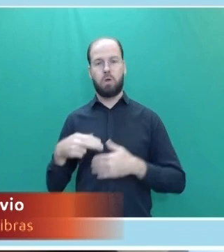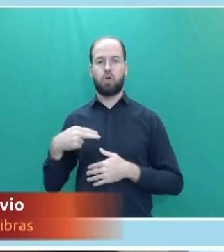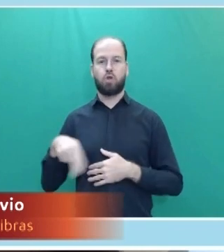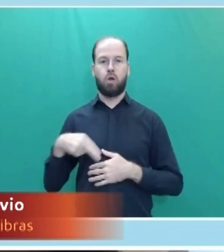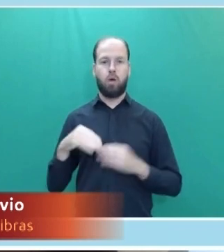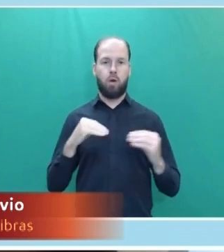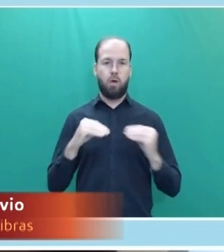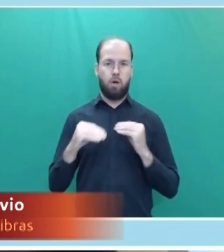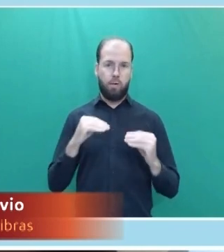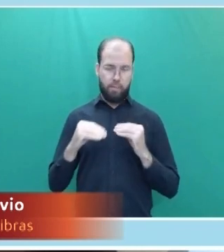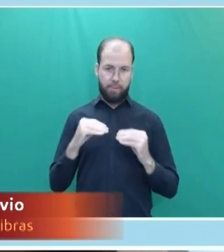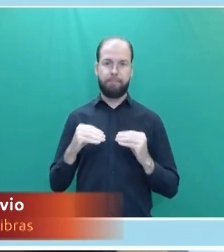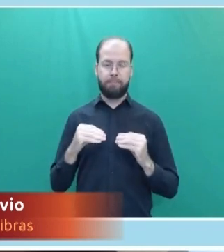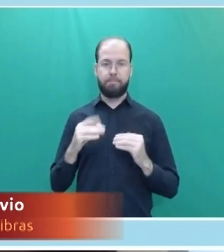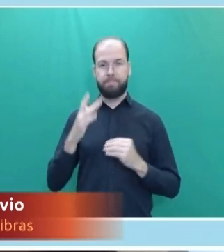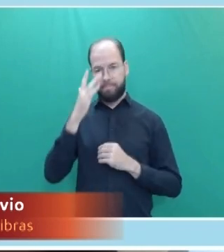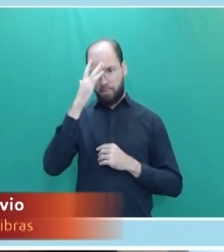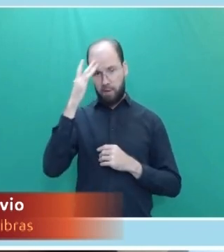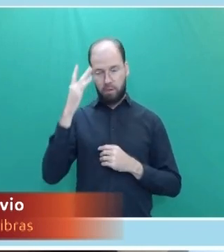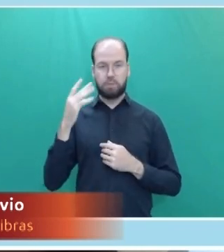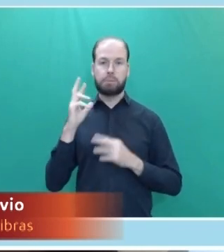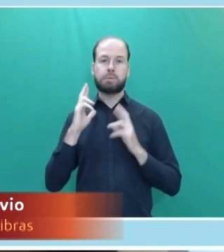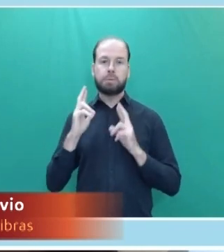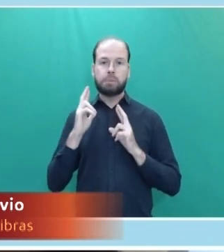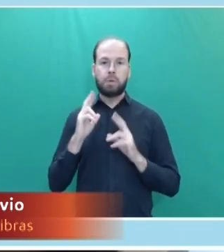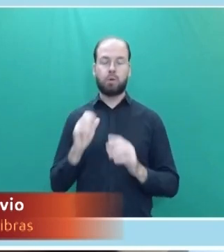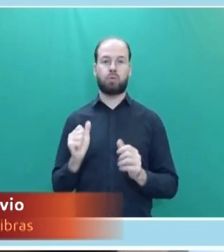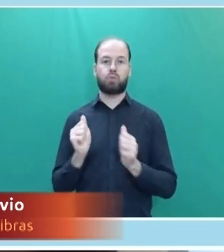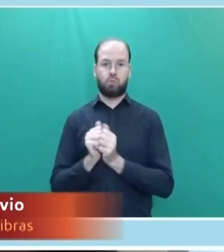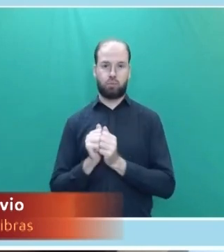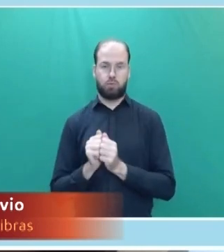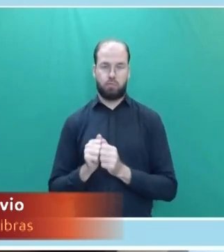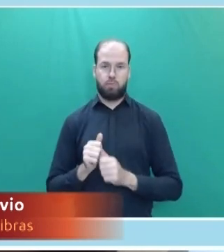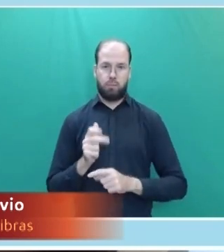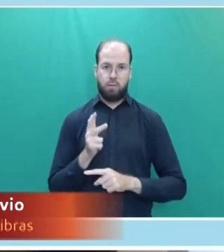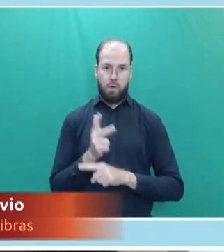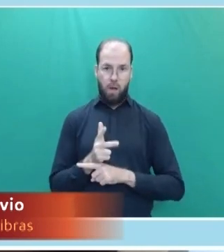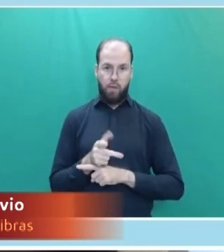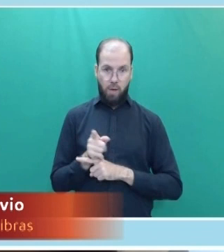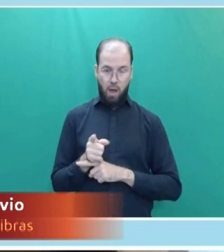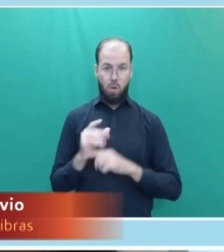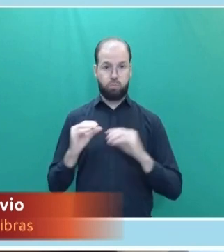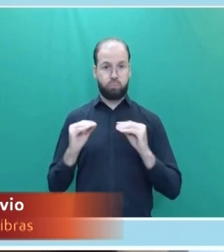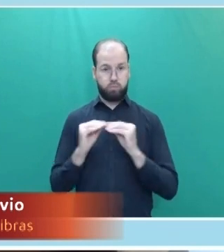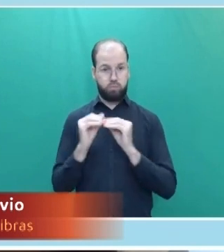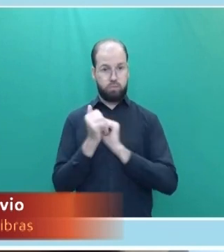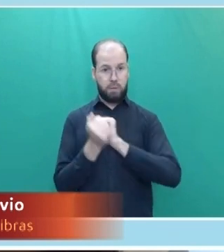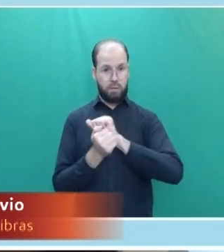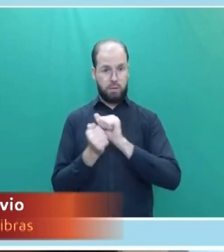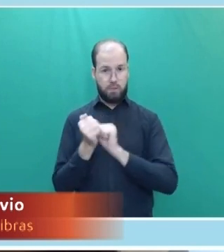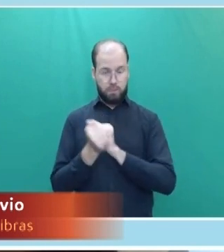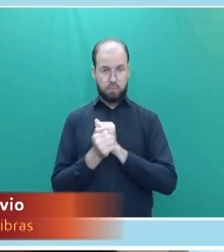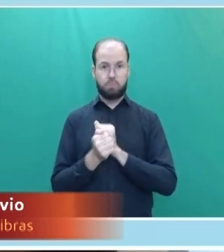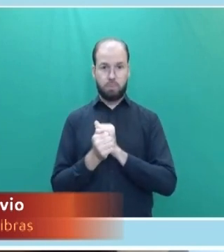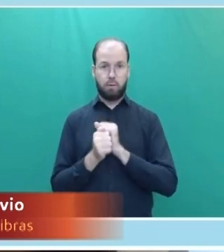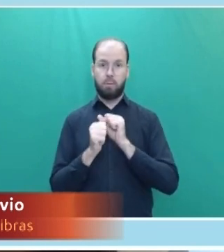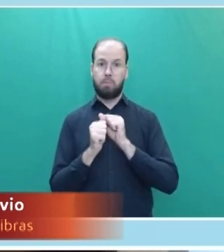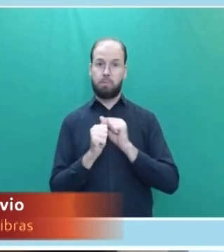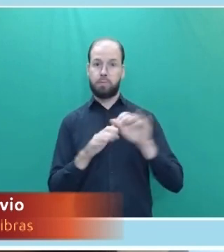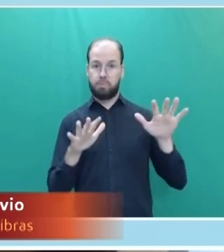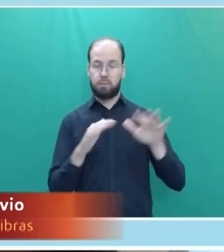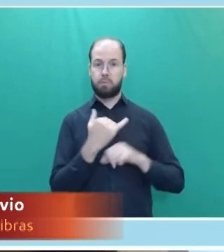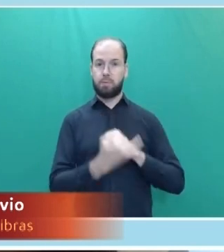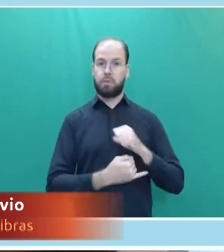pessoas torcendo para que eles ficassem juntos, gravaram uma cena em que eles se beijavam, vazou, né, na internet